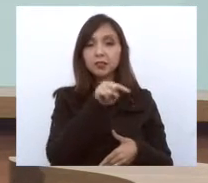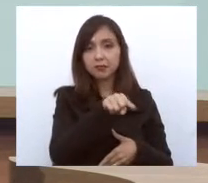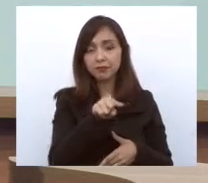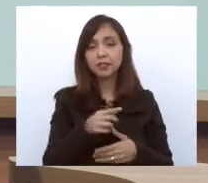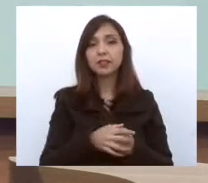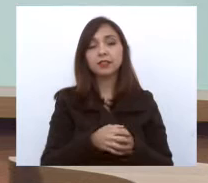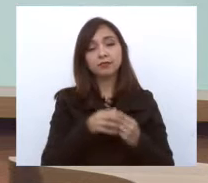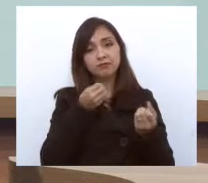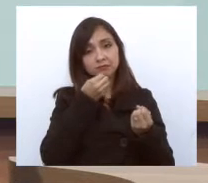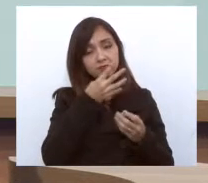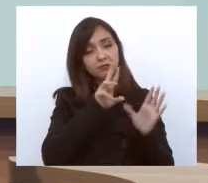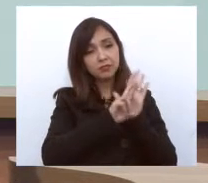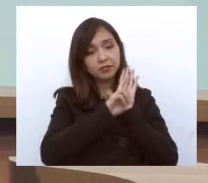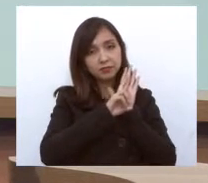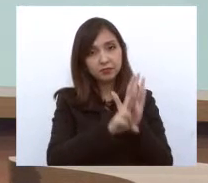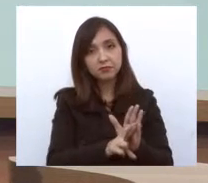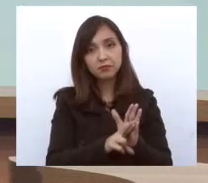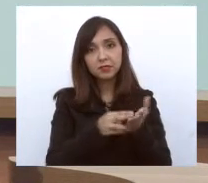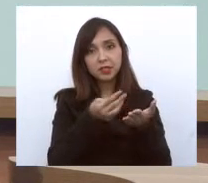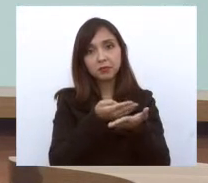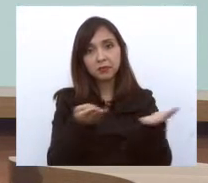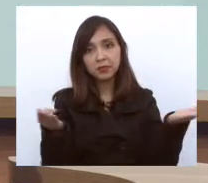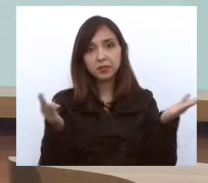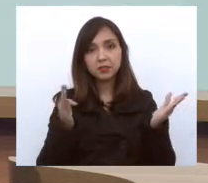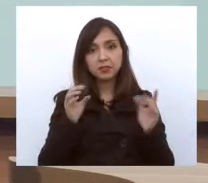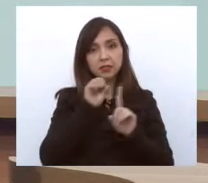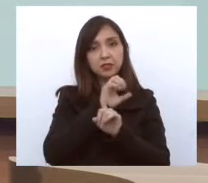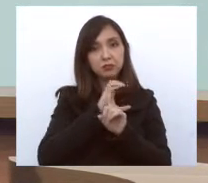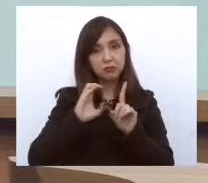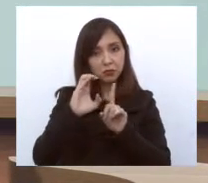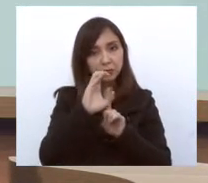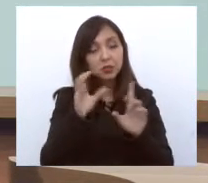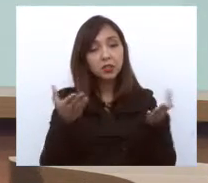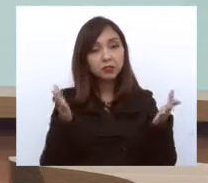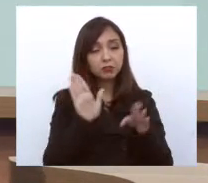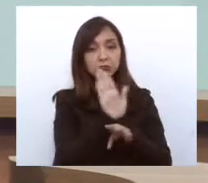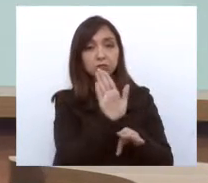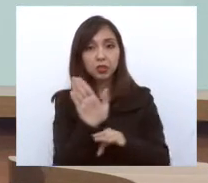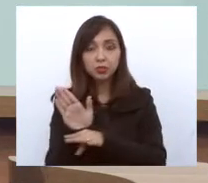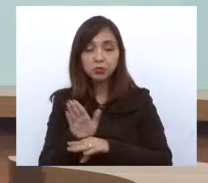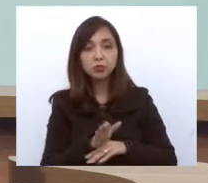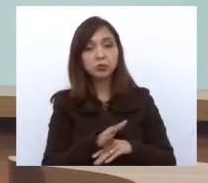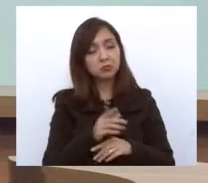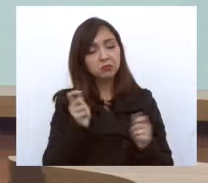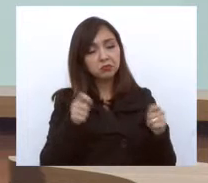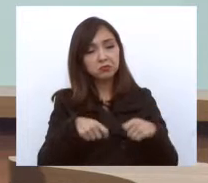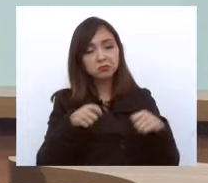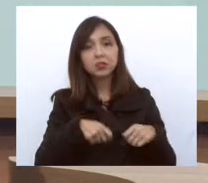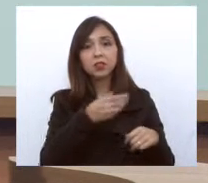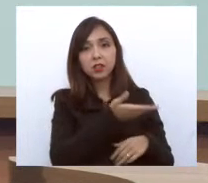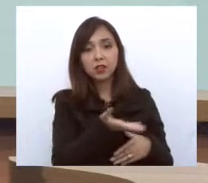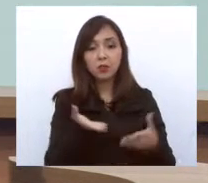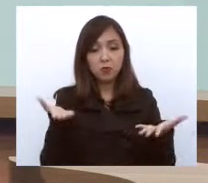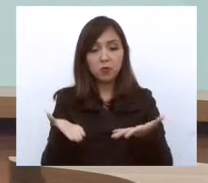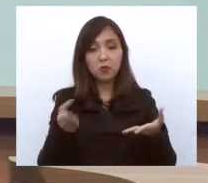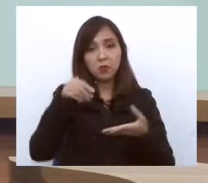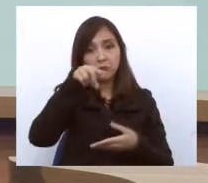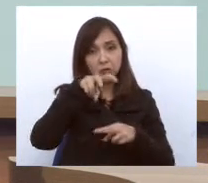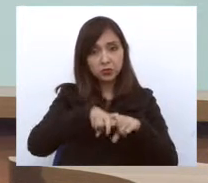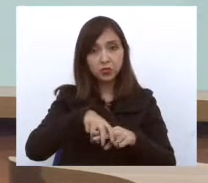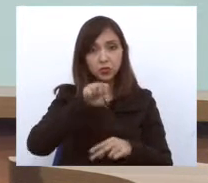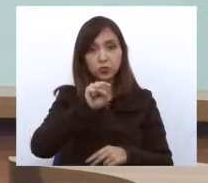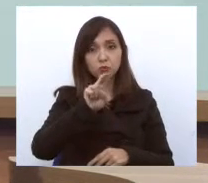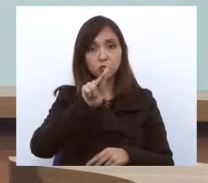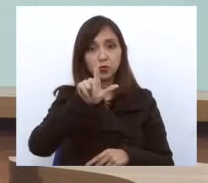Excelência é um representante da comunidade que proporcionou e deram a oportunidade por estar aqui como suplente,